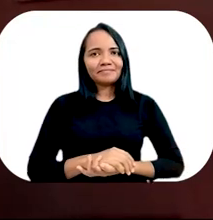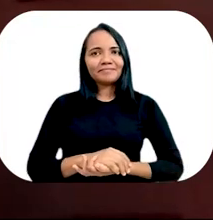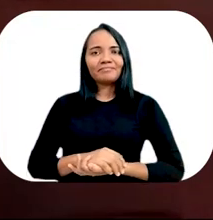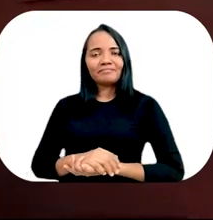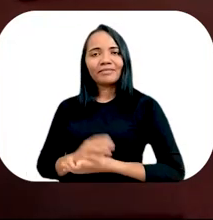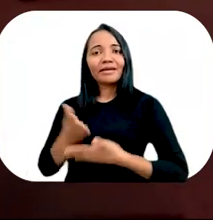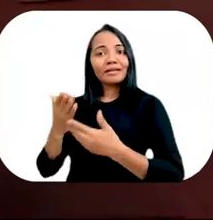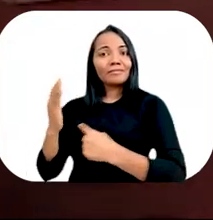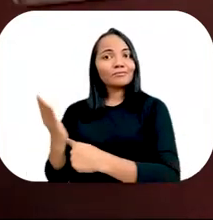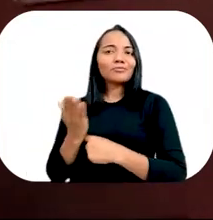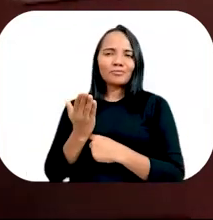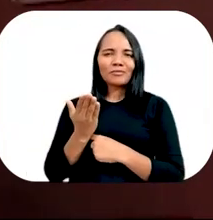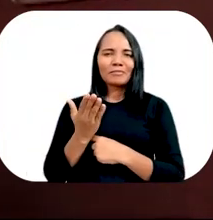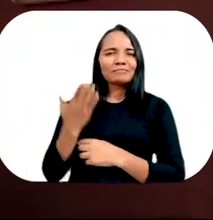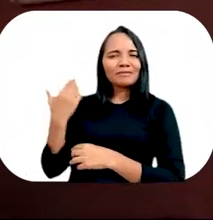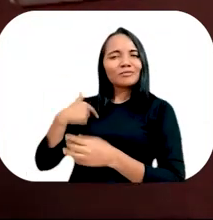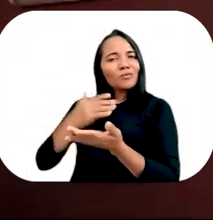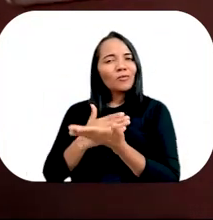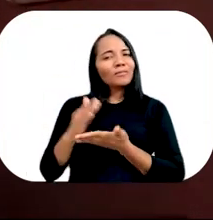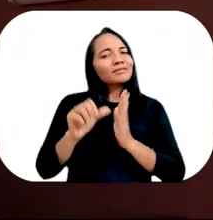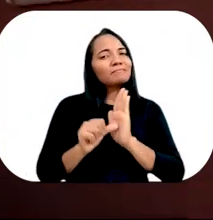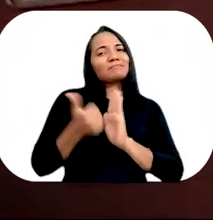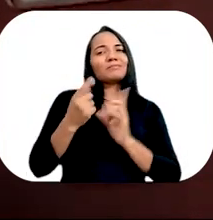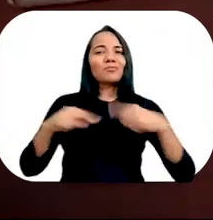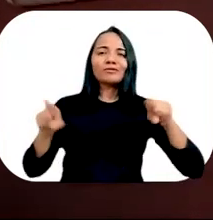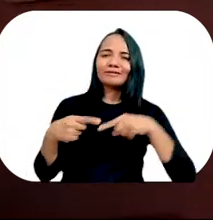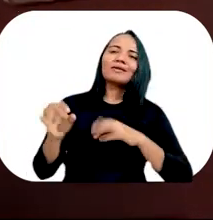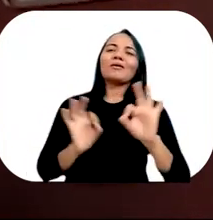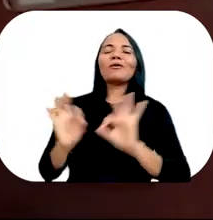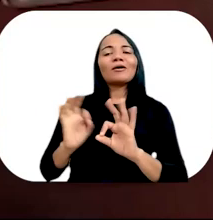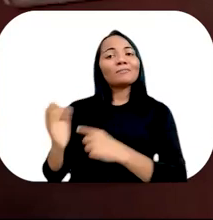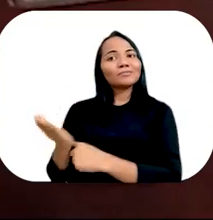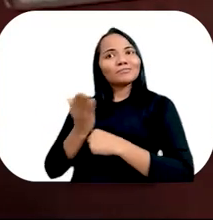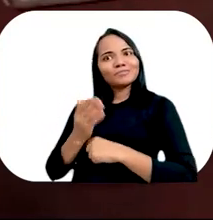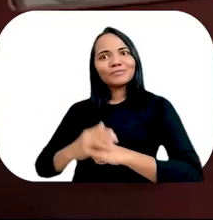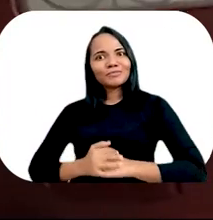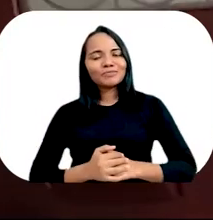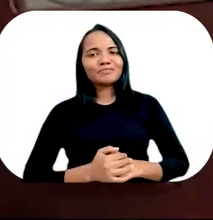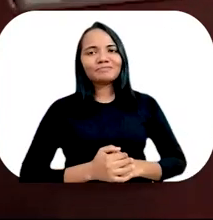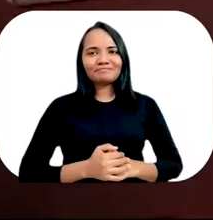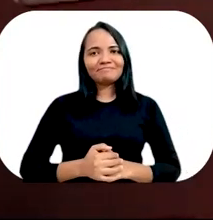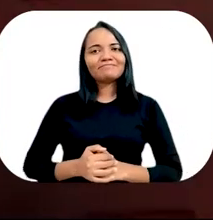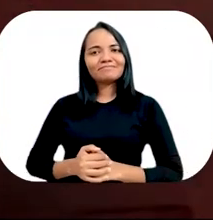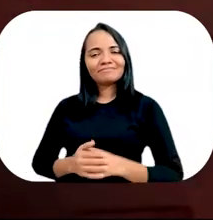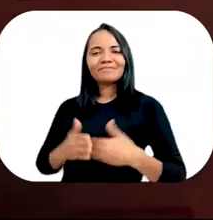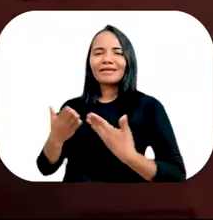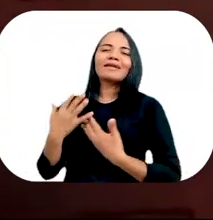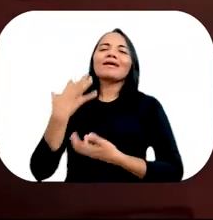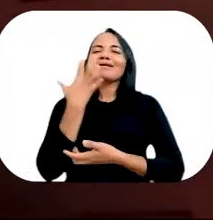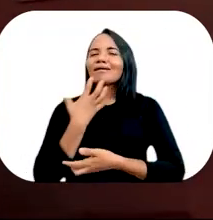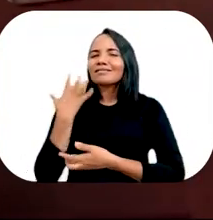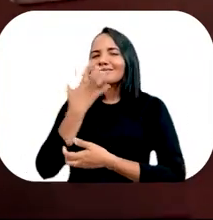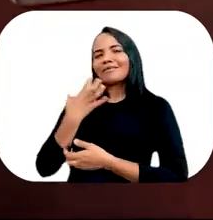Foi quem produziu meus primeiros trabalhos musicais, tá certo? E assim, canta,